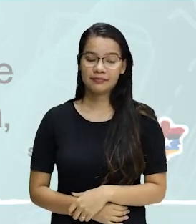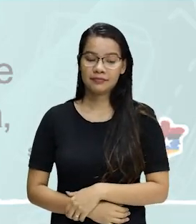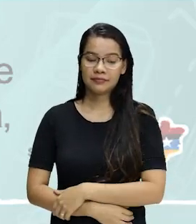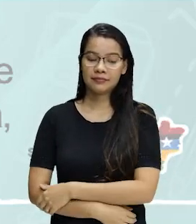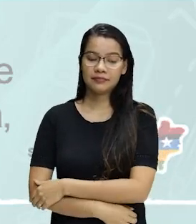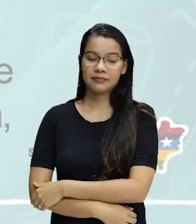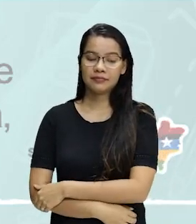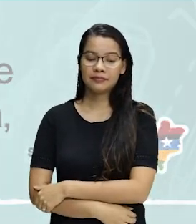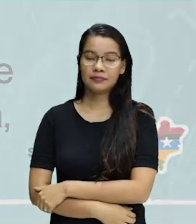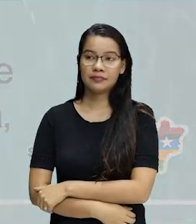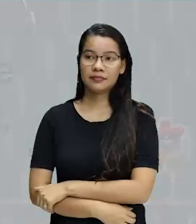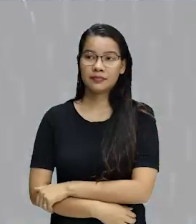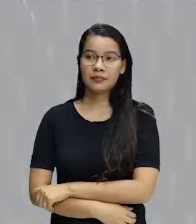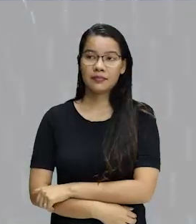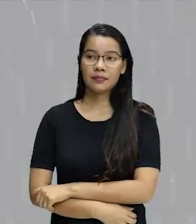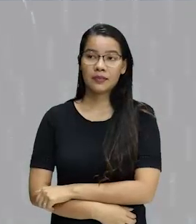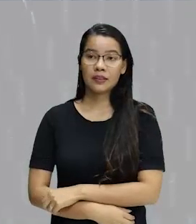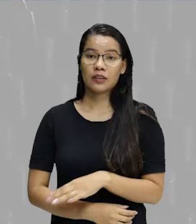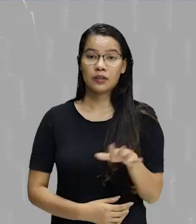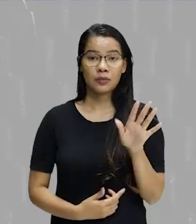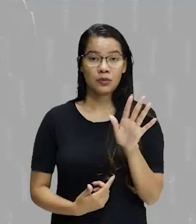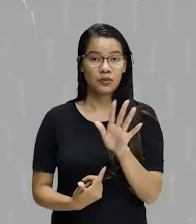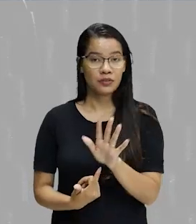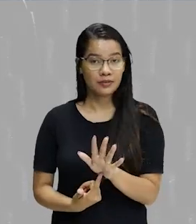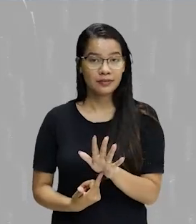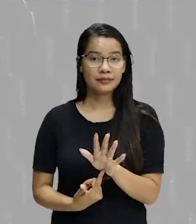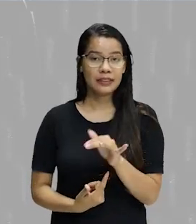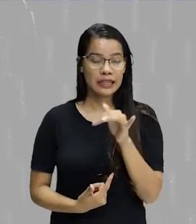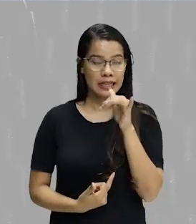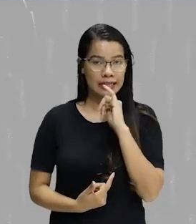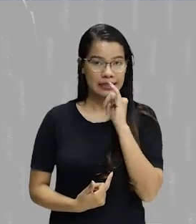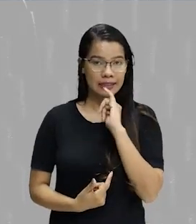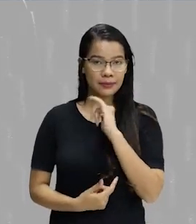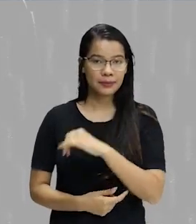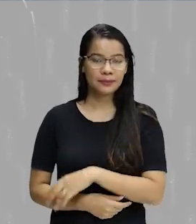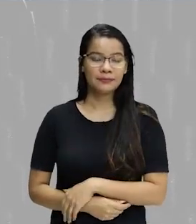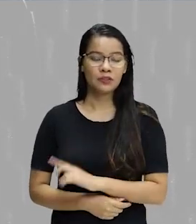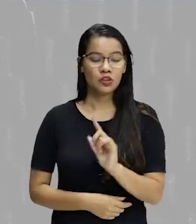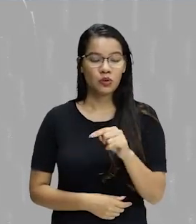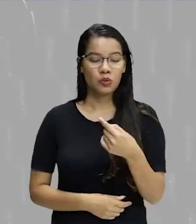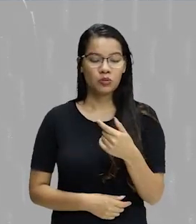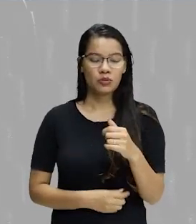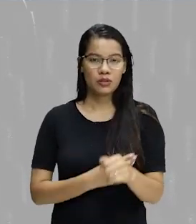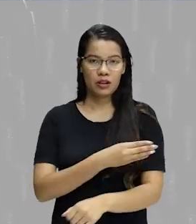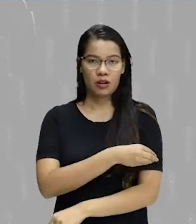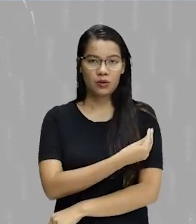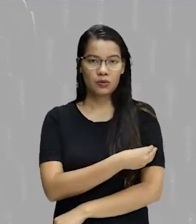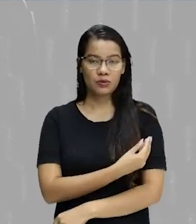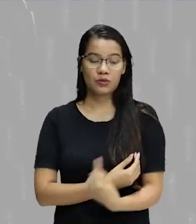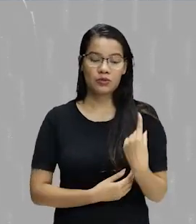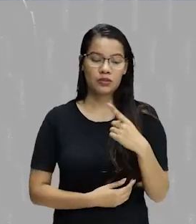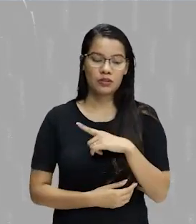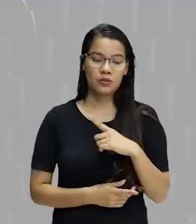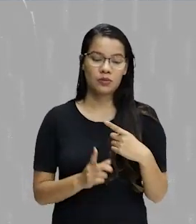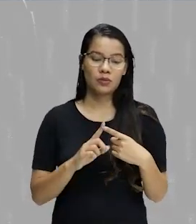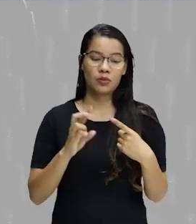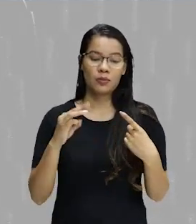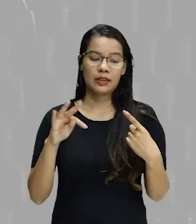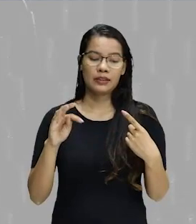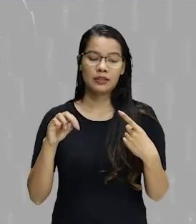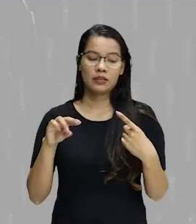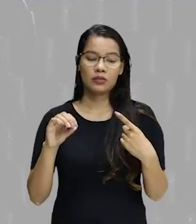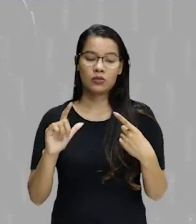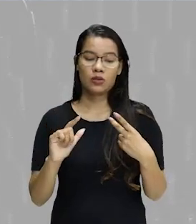forma indireta. Eu vou trazer para vocês alguns exemplos desses outros álcools. Nós temos o metanol, nós